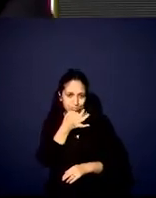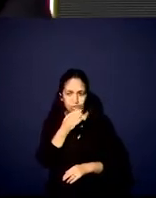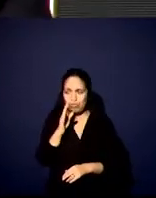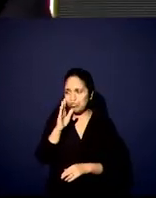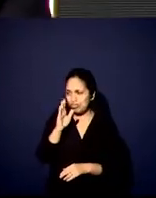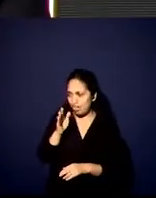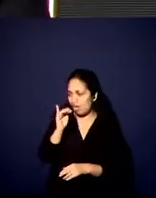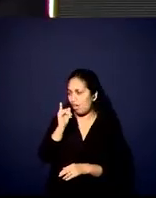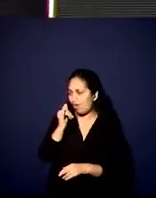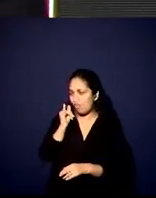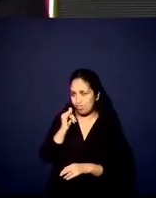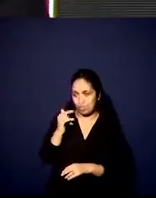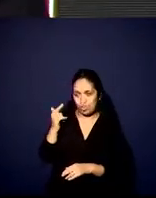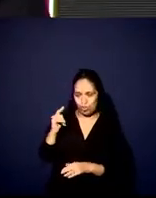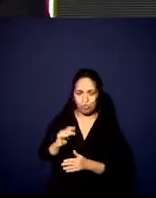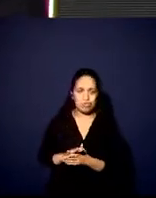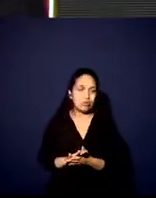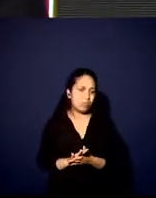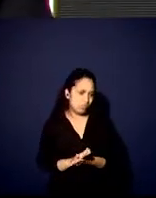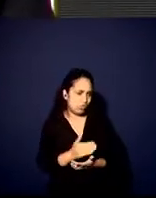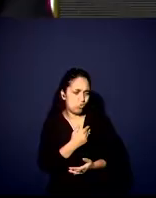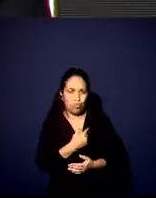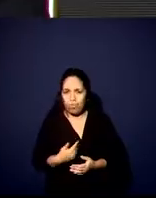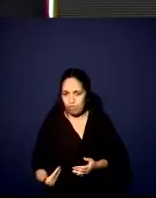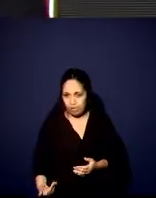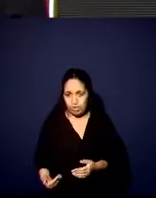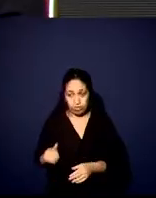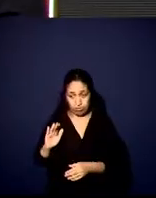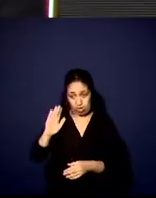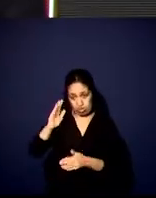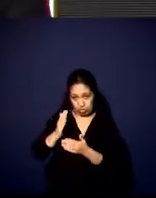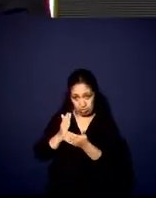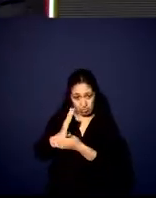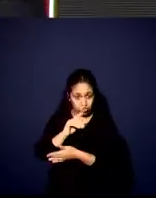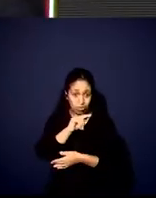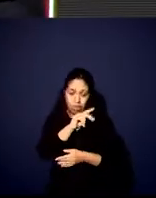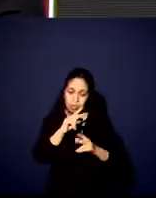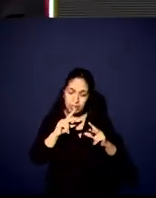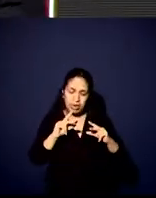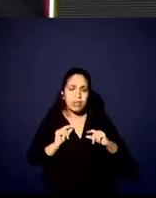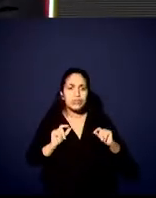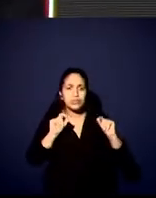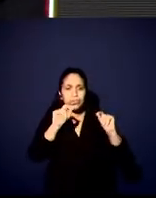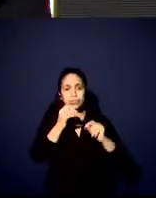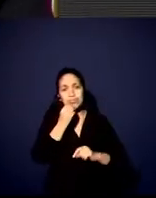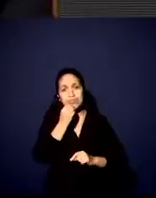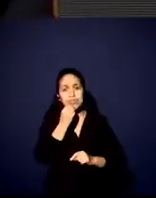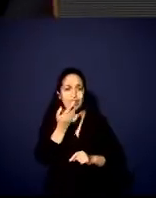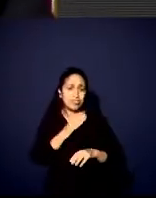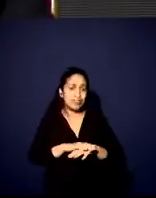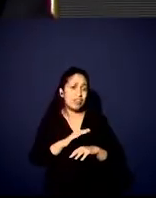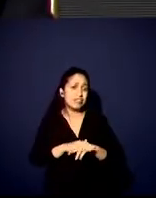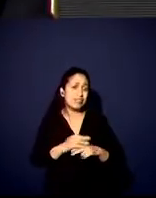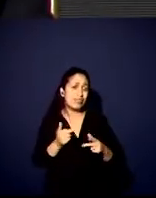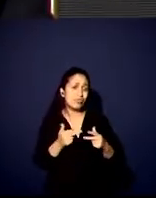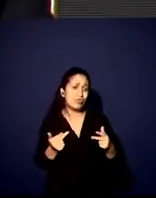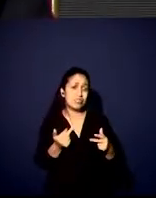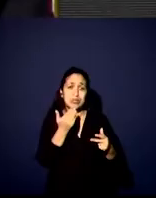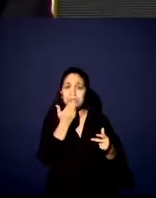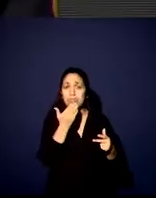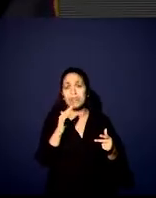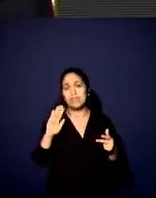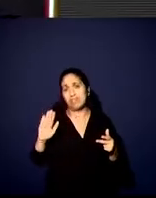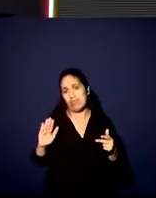em outras vezes que todo governo eleito seja ele qual for merece ter a oportunidade de desempenhar o que prometeu no período eleitoral